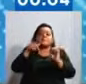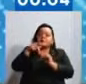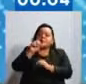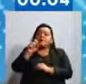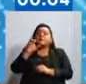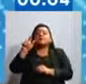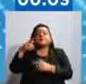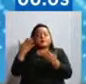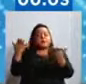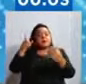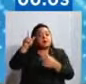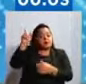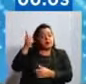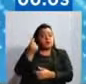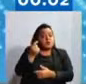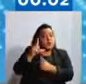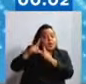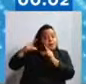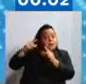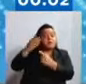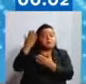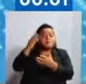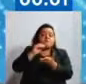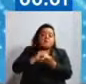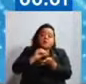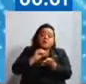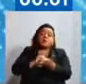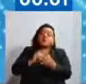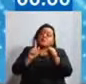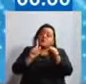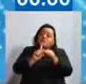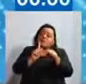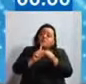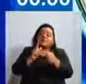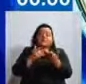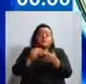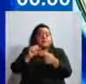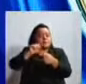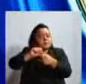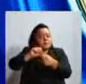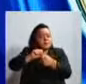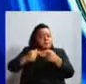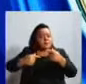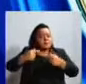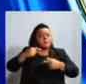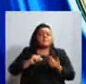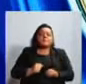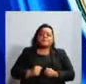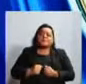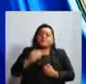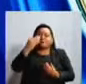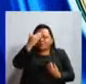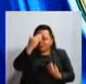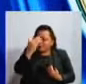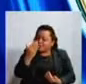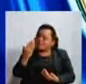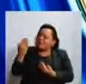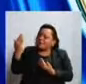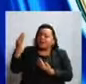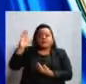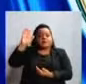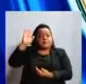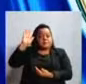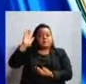pois o dinheiro está em Brasília. O que falta é gestão e ação política. E isso eu vou fazer. Obrigada, candidato. Este foi o primeiro